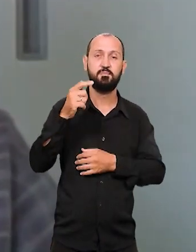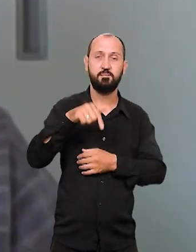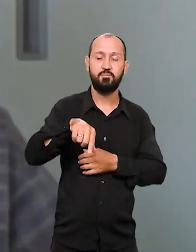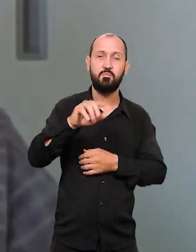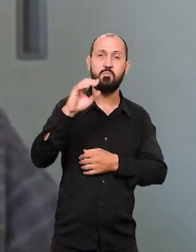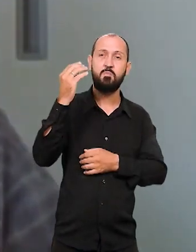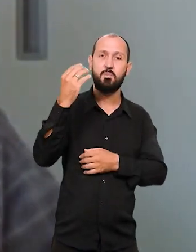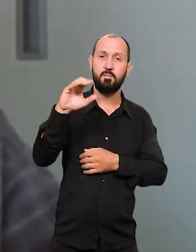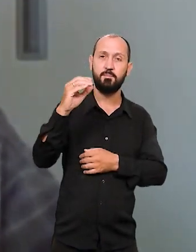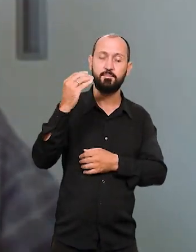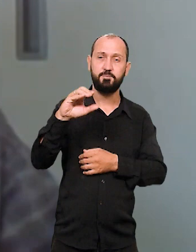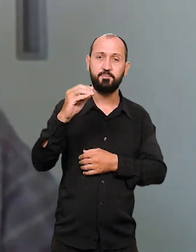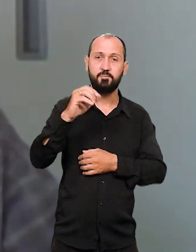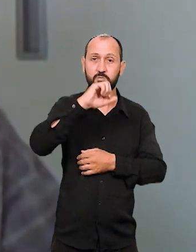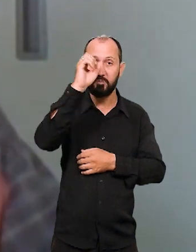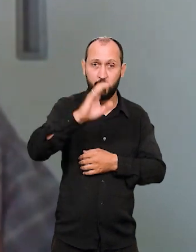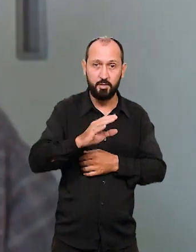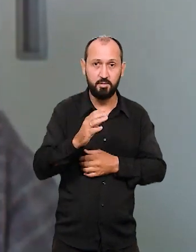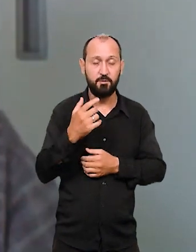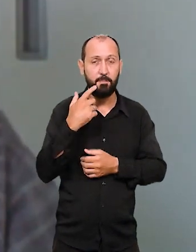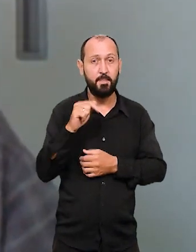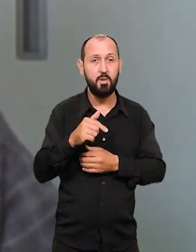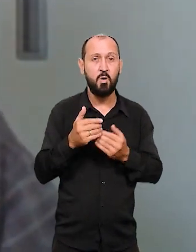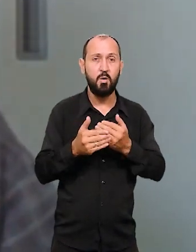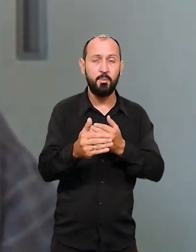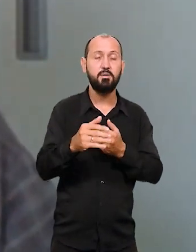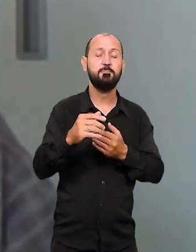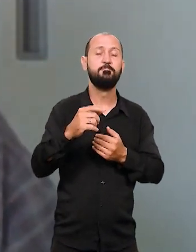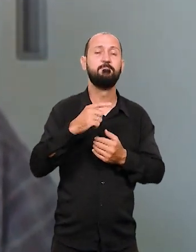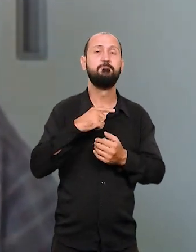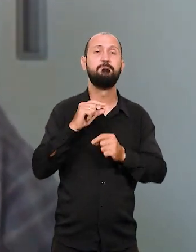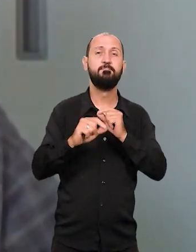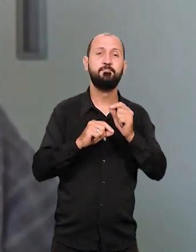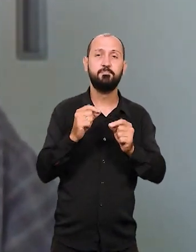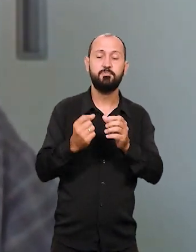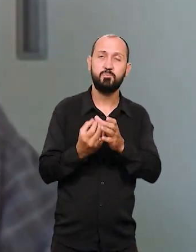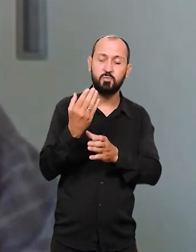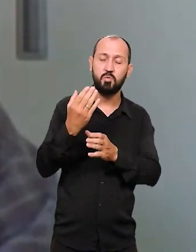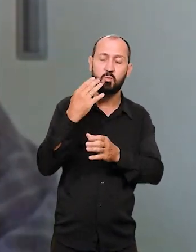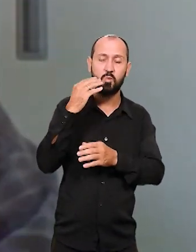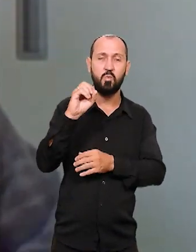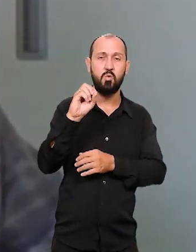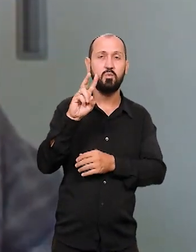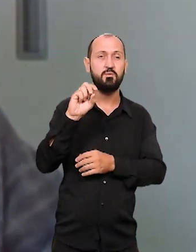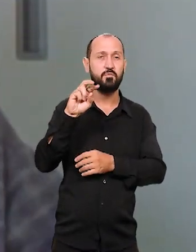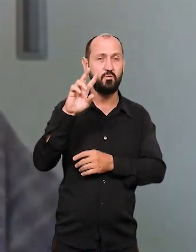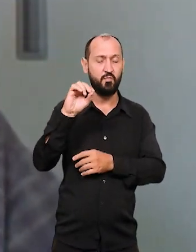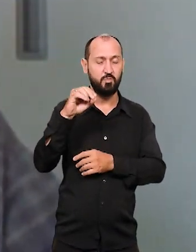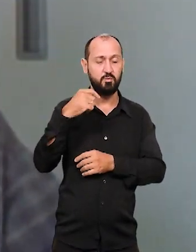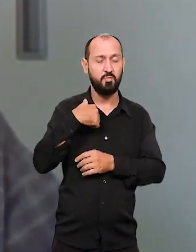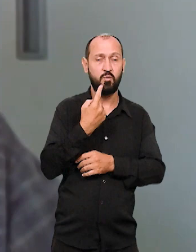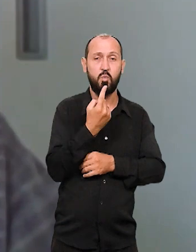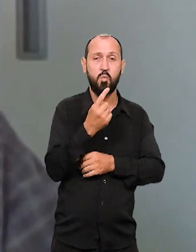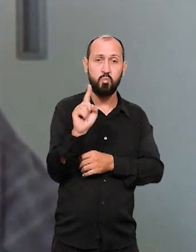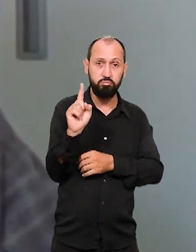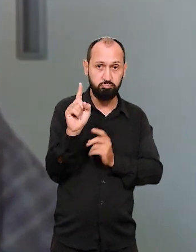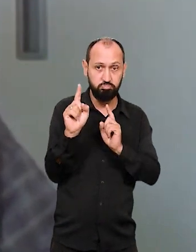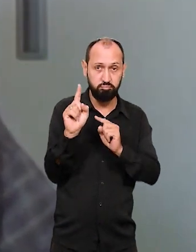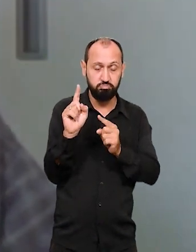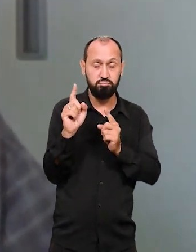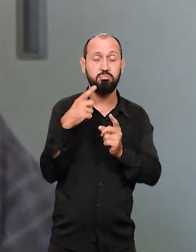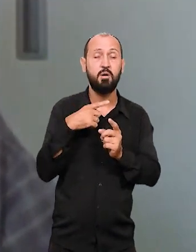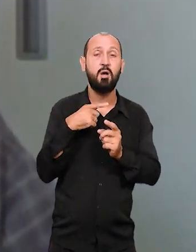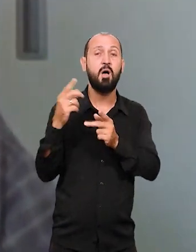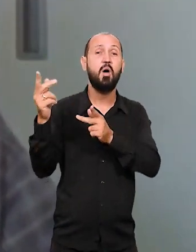visibilidade à ciência nessa área no Brasil. E o Brasil foi, então, a Fundação Oswaldo Cruz, e eu fui